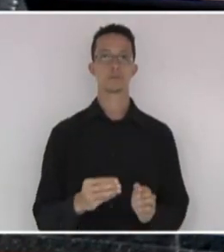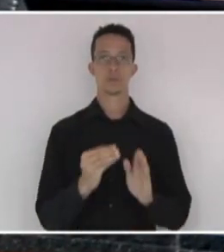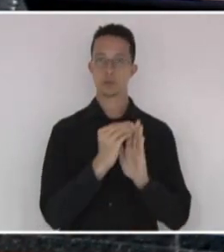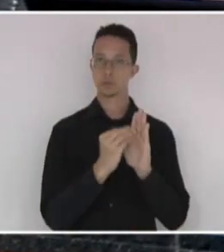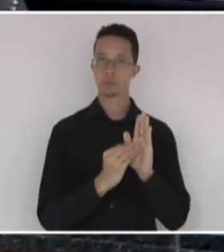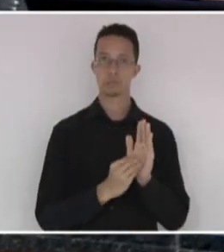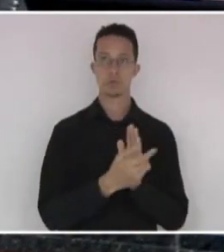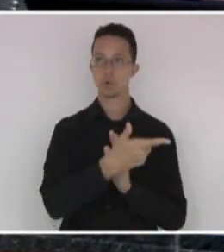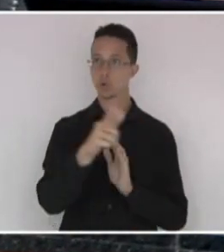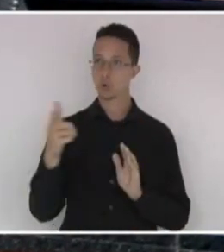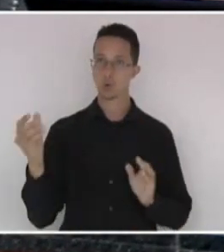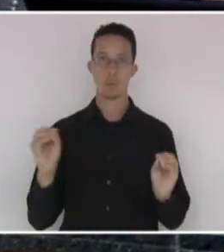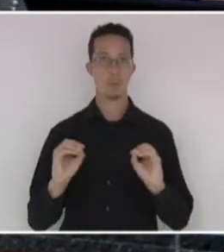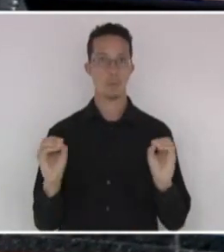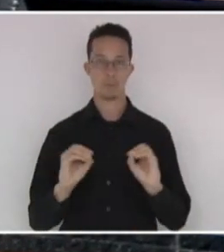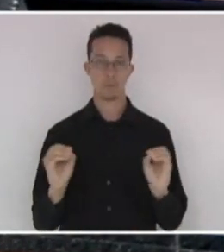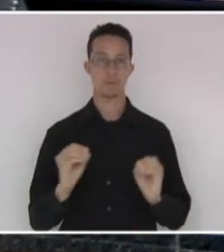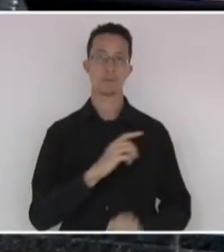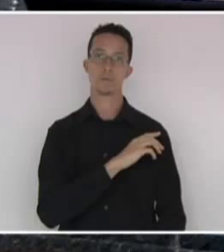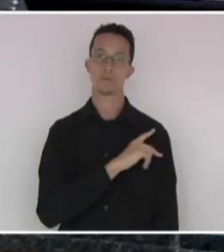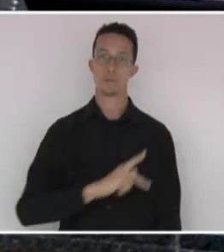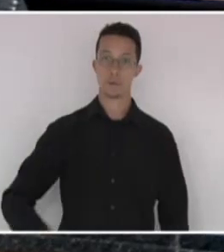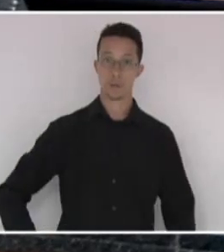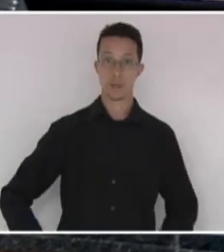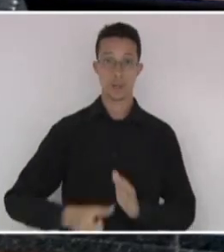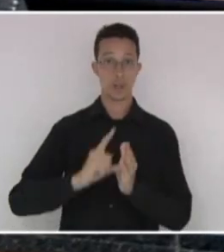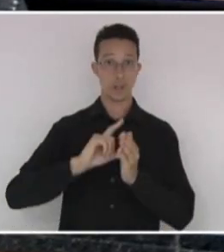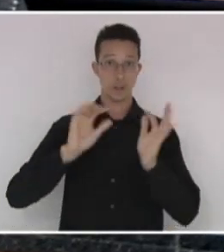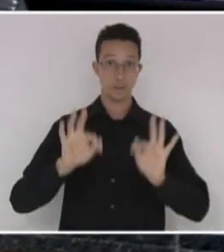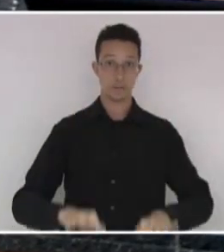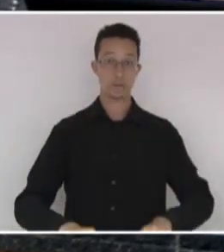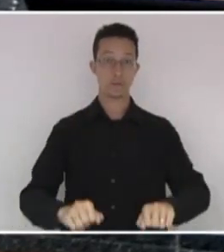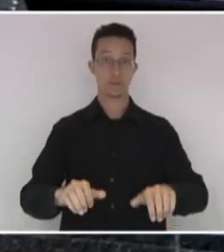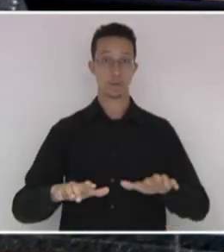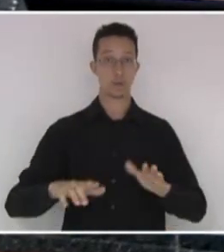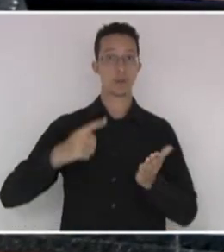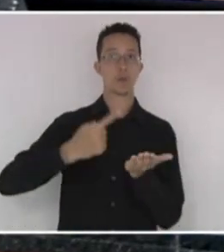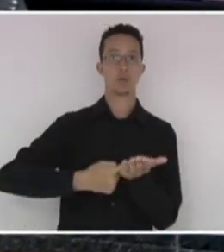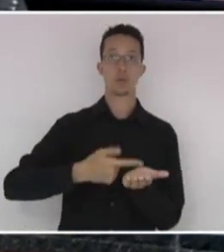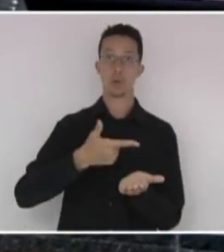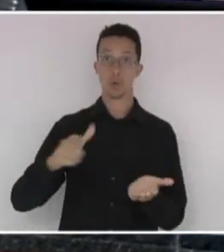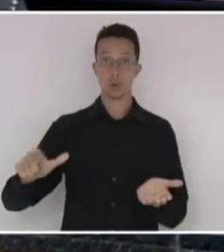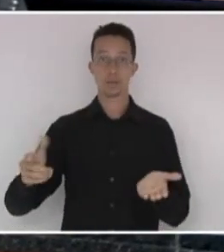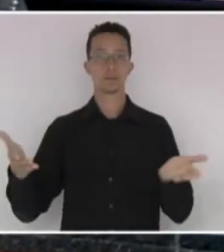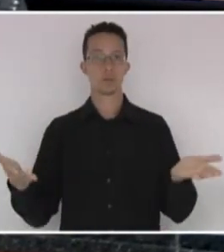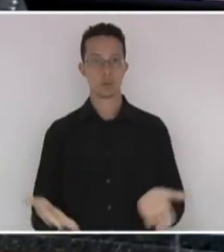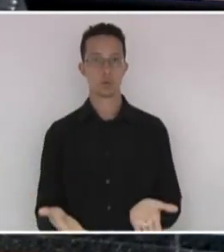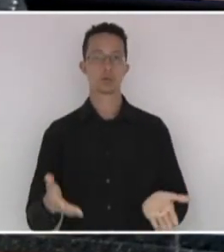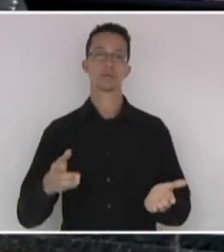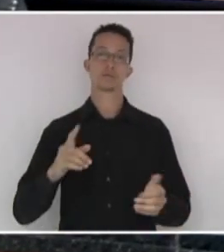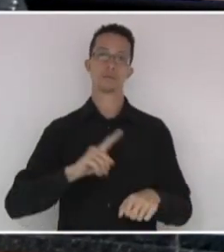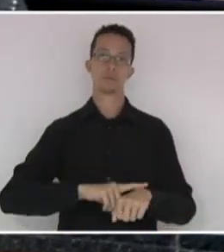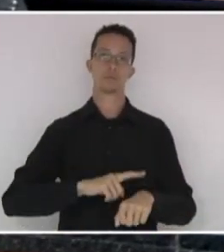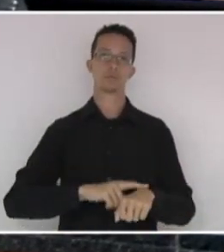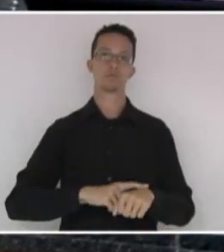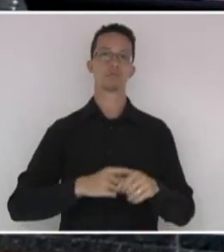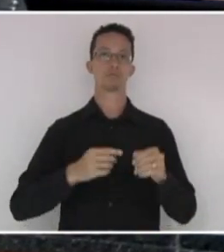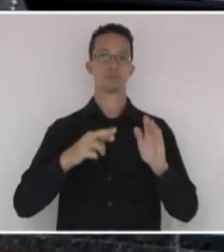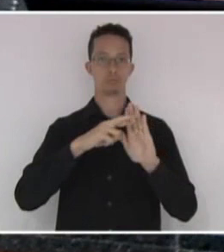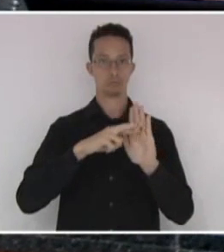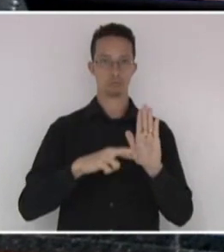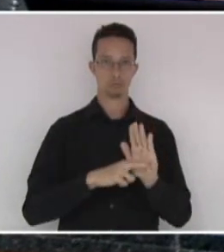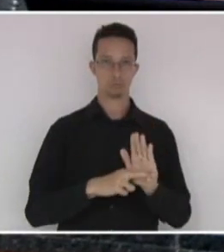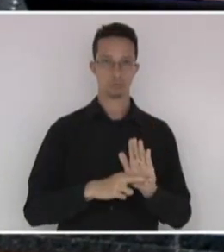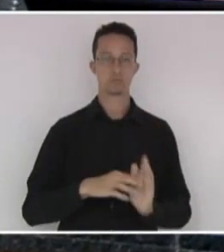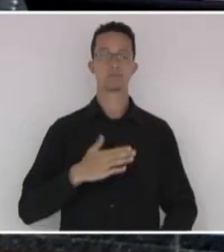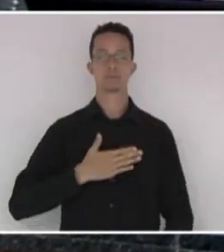de encerrar a sessão, convocou outra sessão ordinária para terça-feira no horário regimental. E para constar,